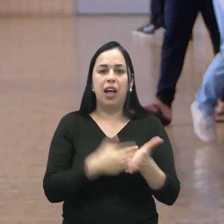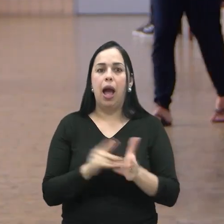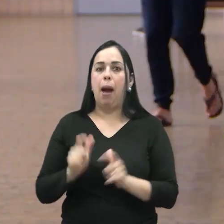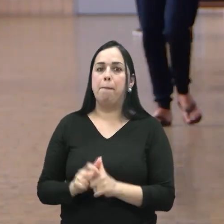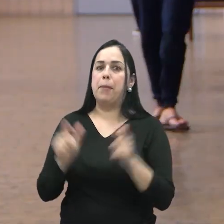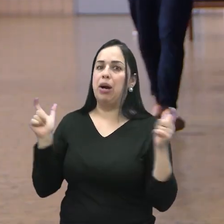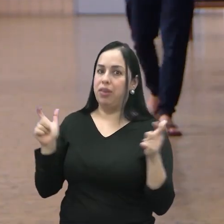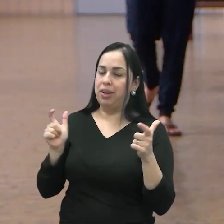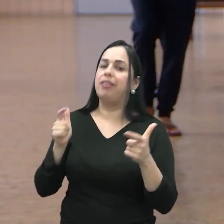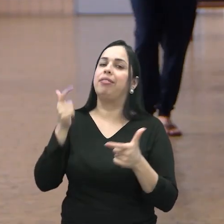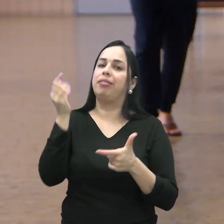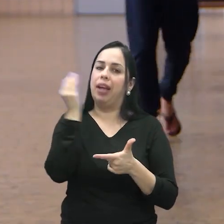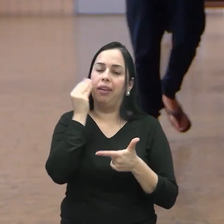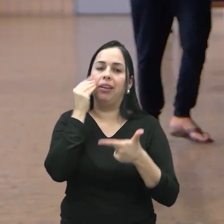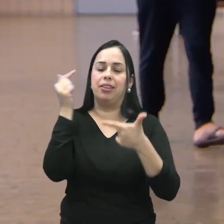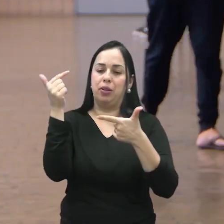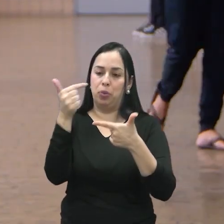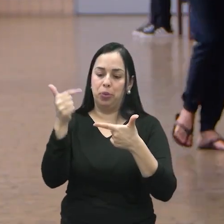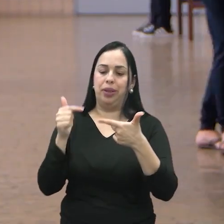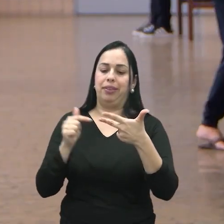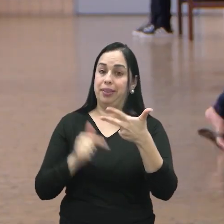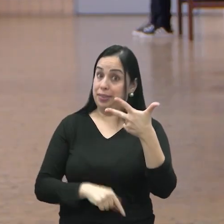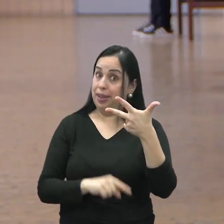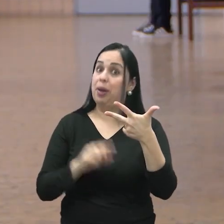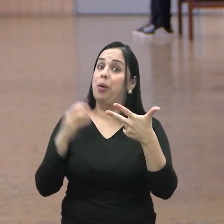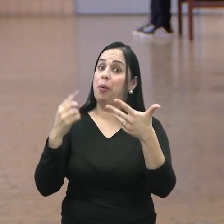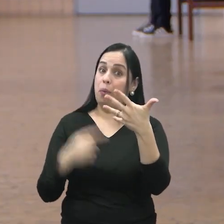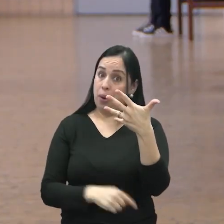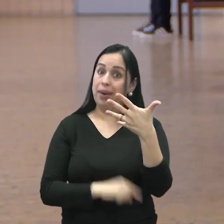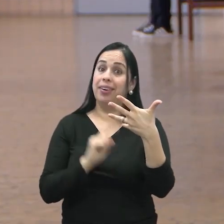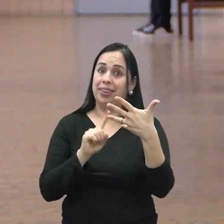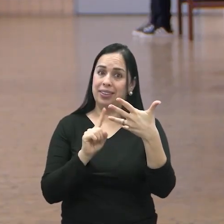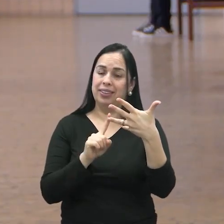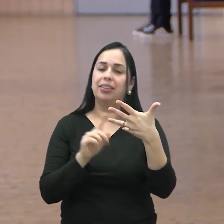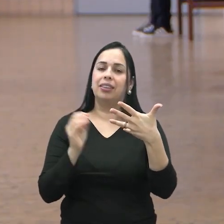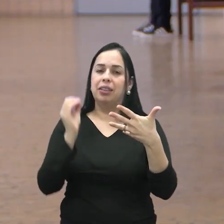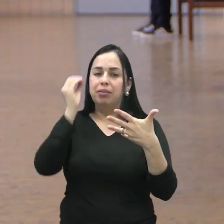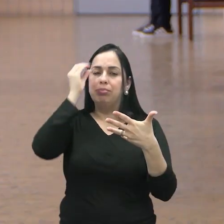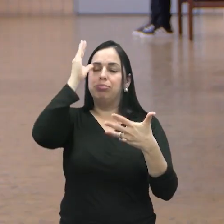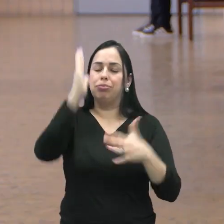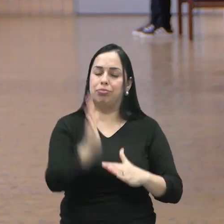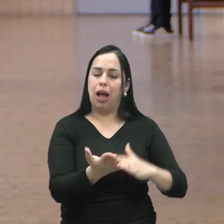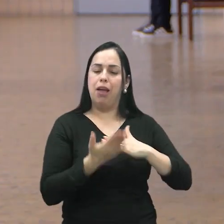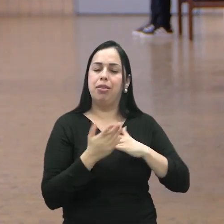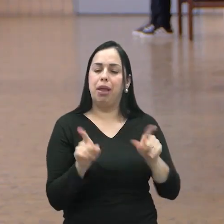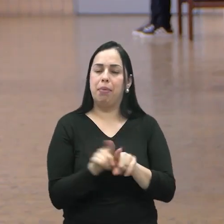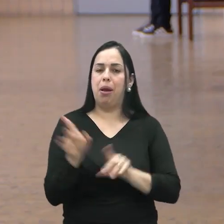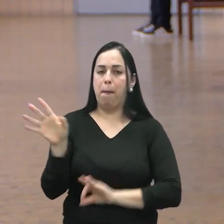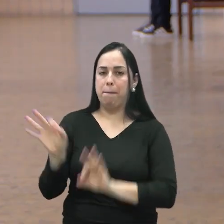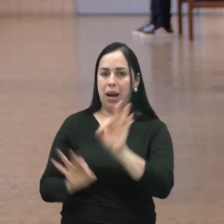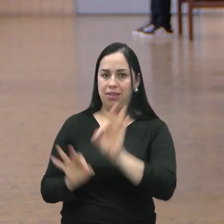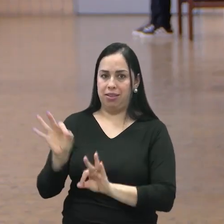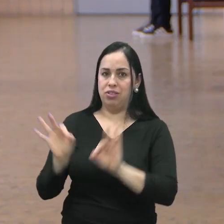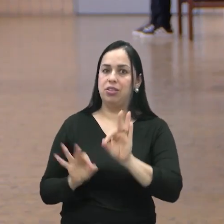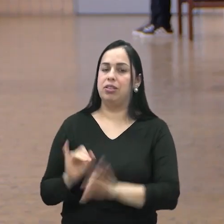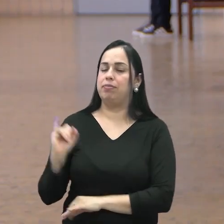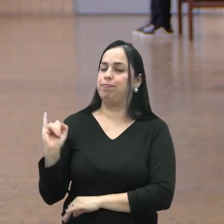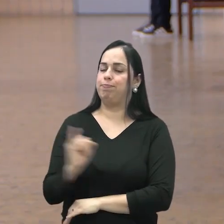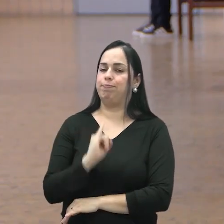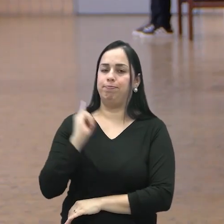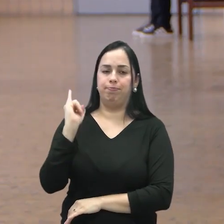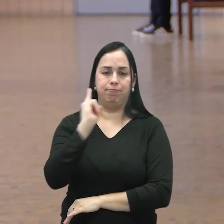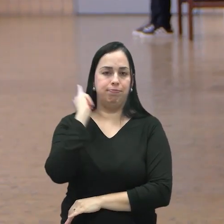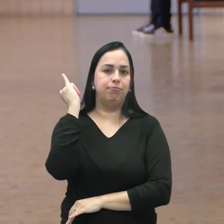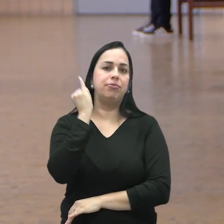Na verdade, grande parte das pessoas tentam uma segunda, terceira, quarta vez. Além do conhecimento, o